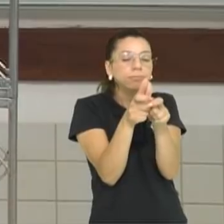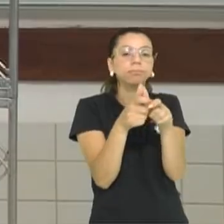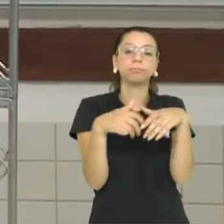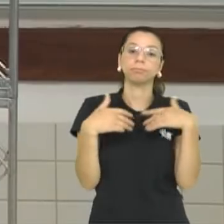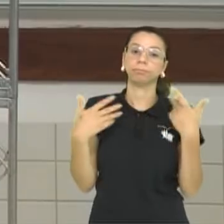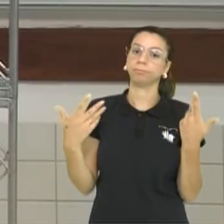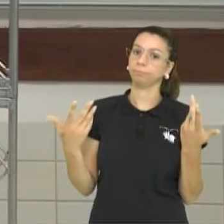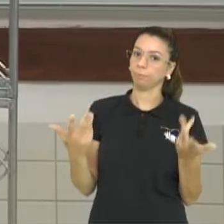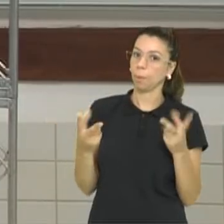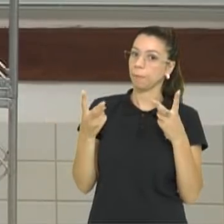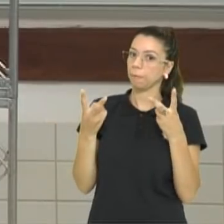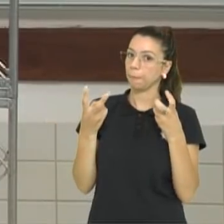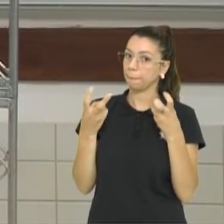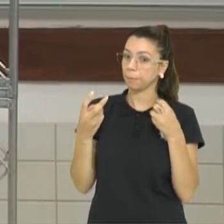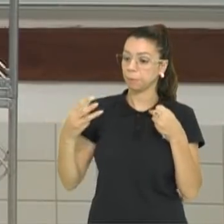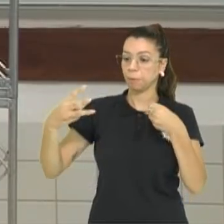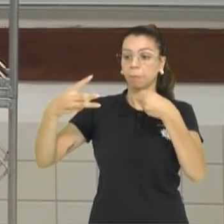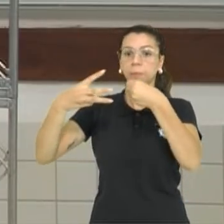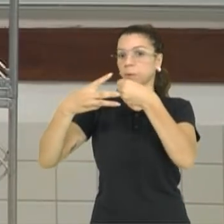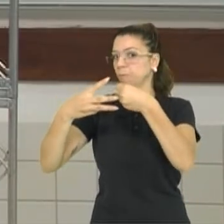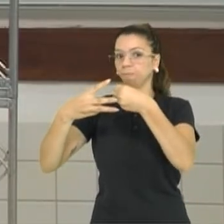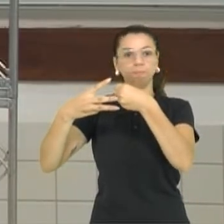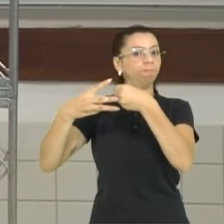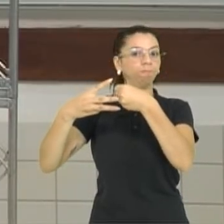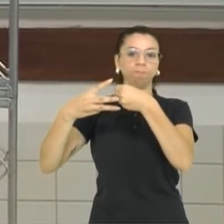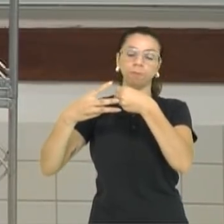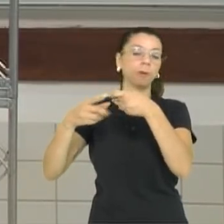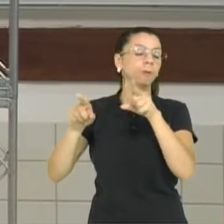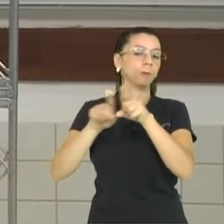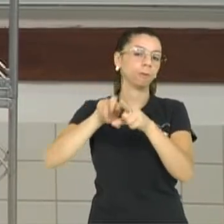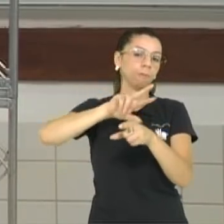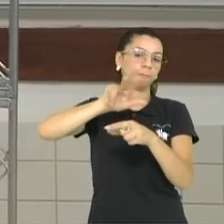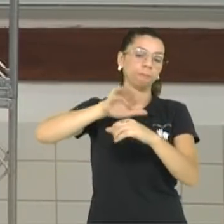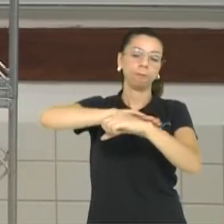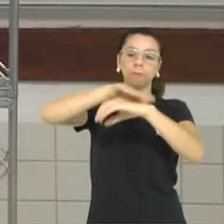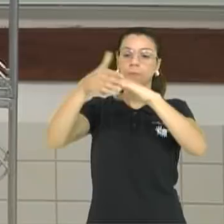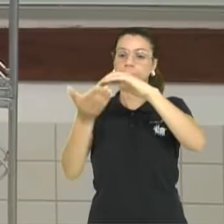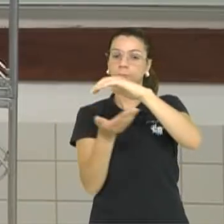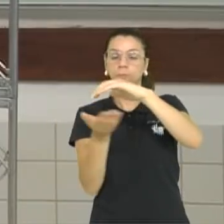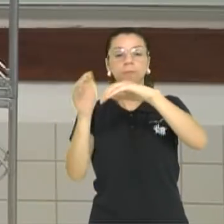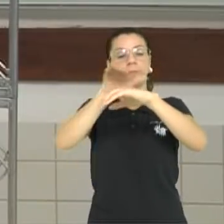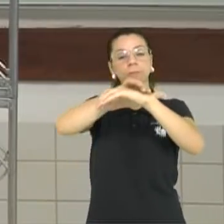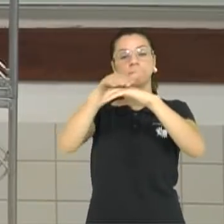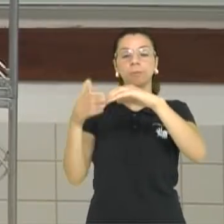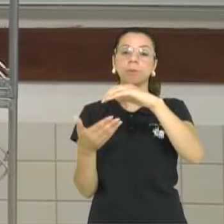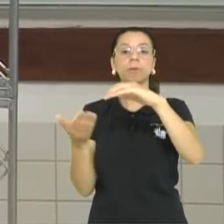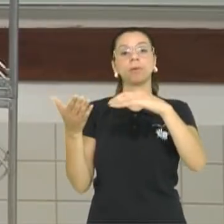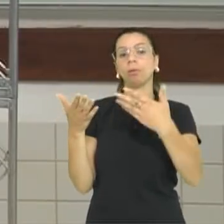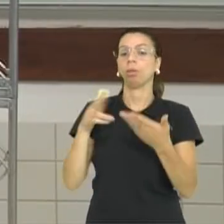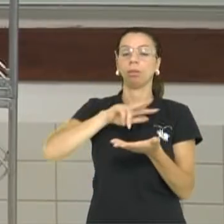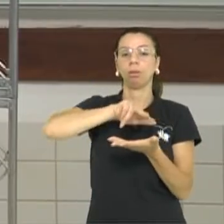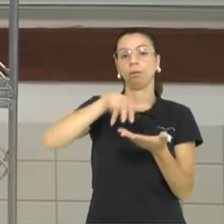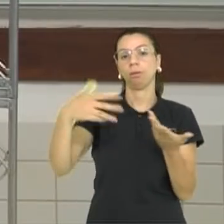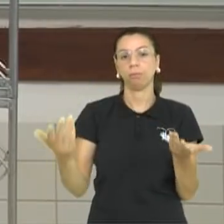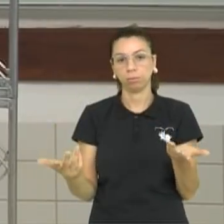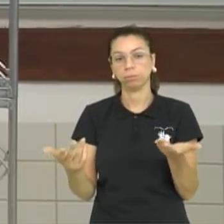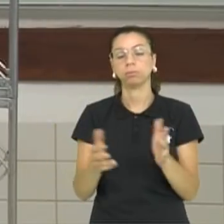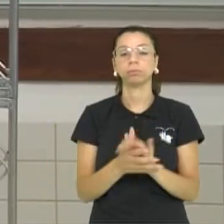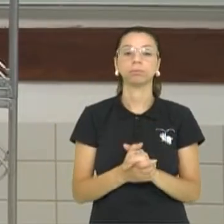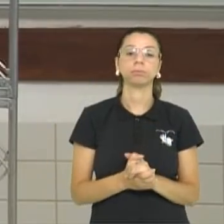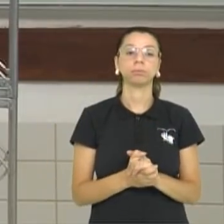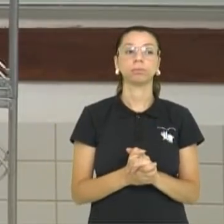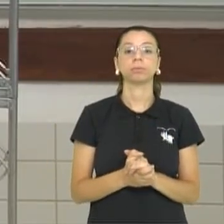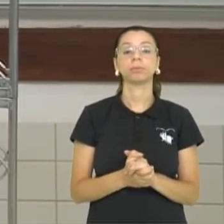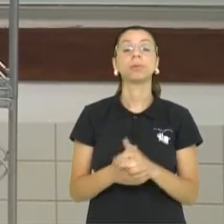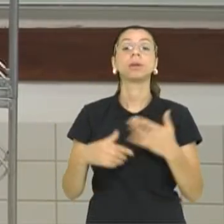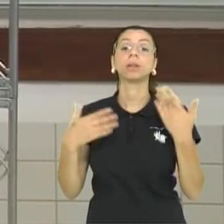não observou a célula propriamente dita. Ele não viu a membrana, ele não viu o citoplasma, não viu todas essas organelas. Ele viu